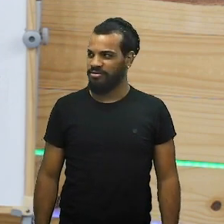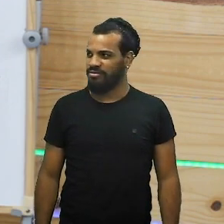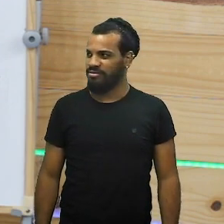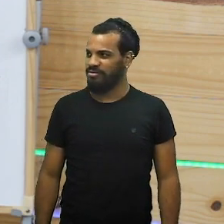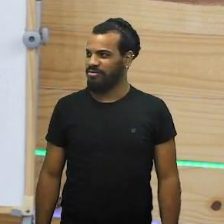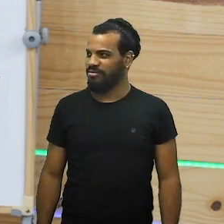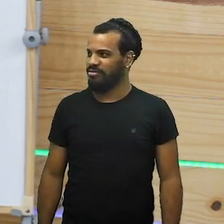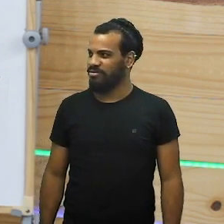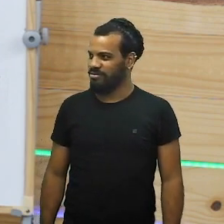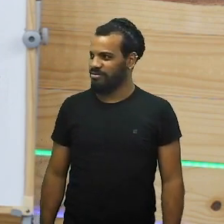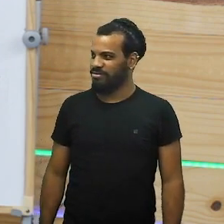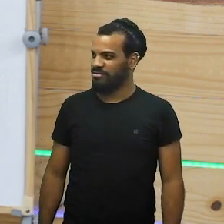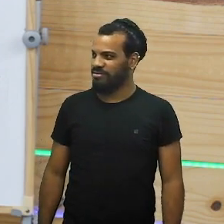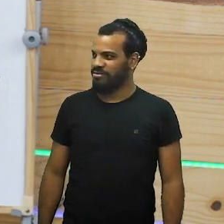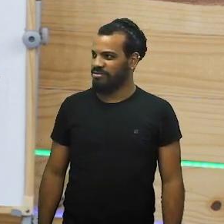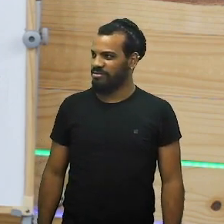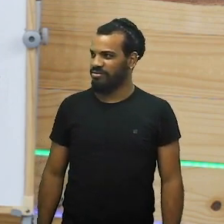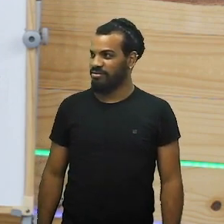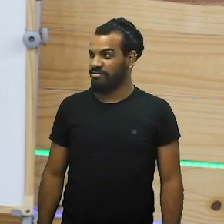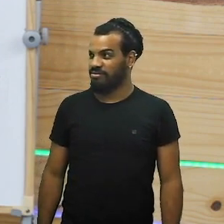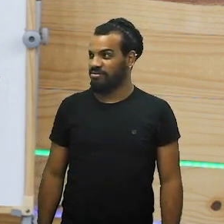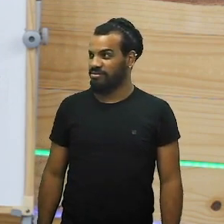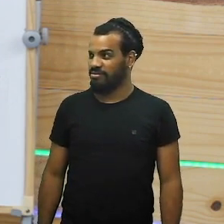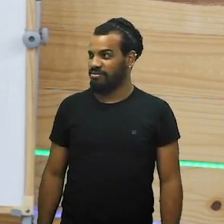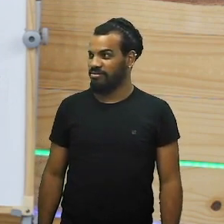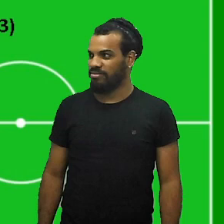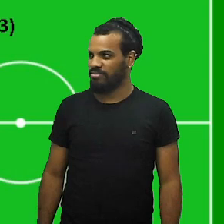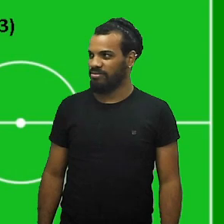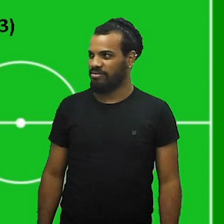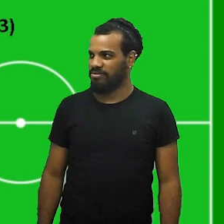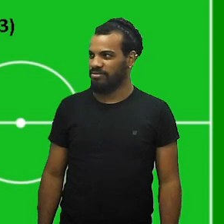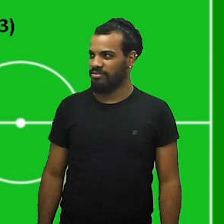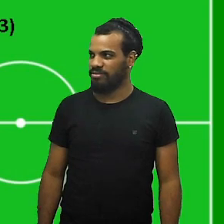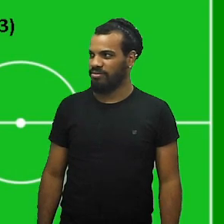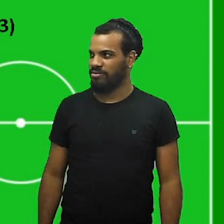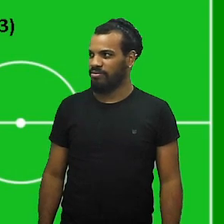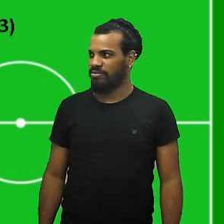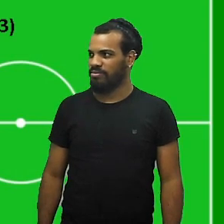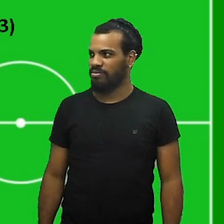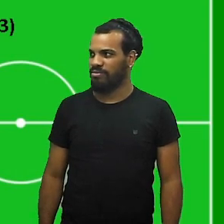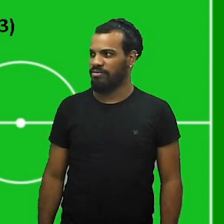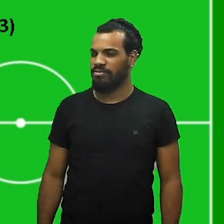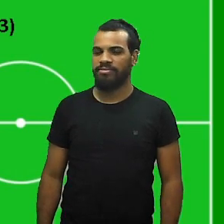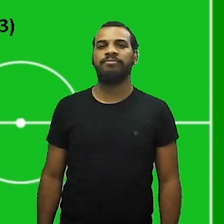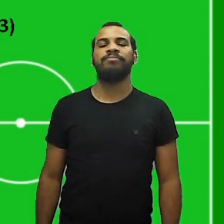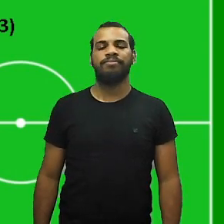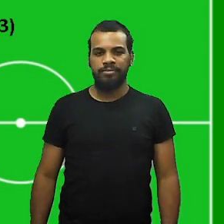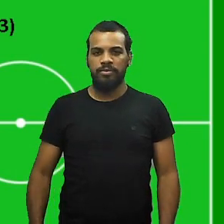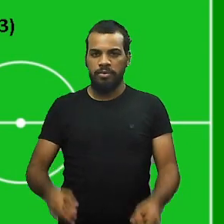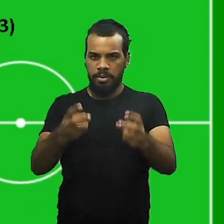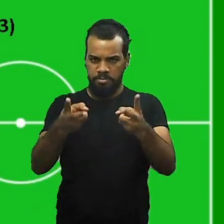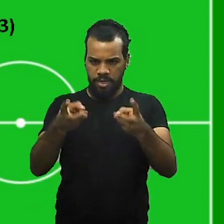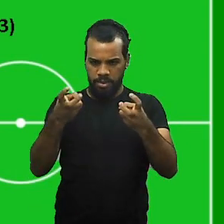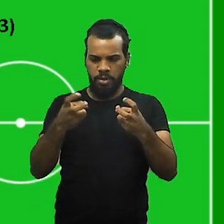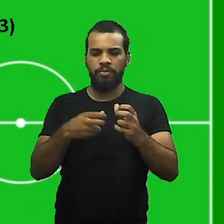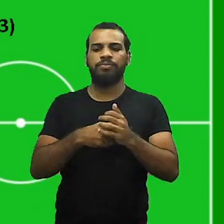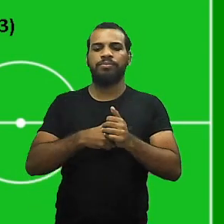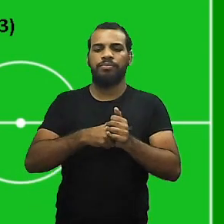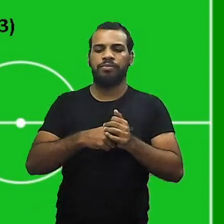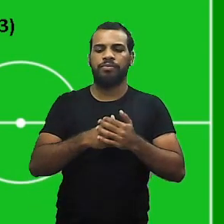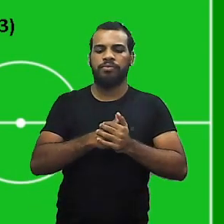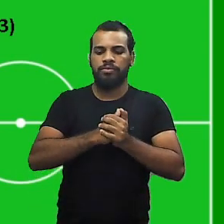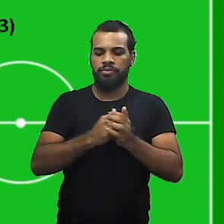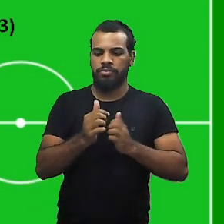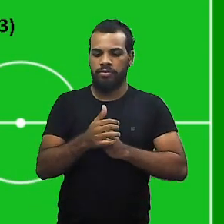Show, show, show. Robertão, meu filho, vamos para a próxima questão? Aí, meu povo, você percebeu que se eu tiver apenas 2